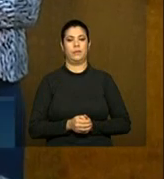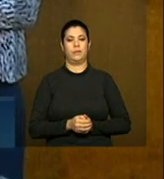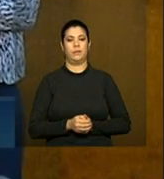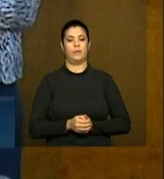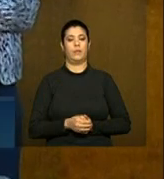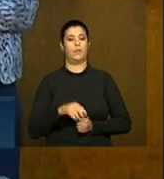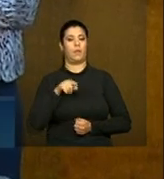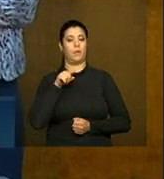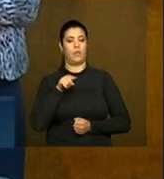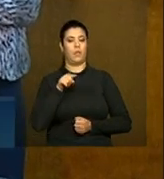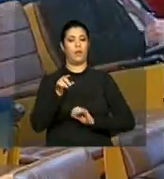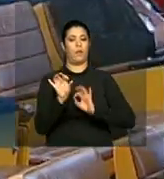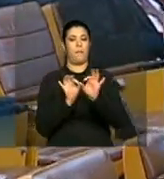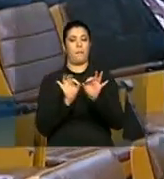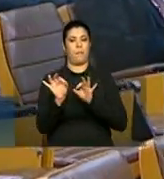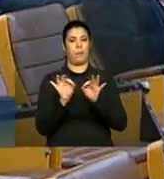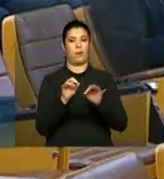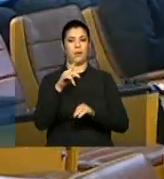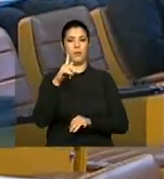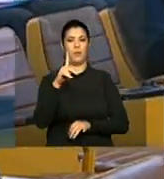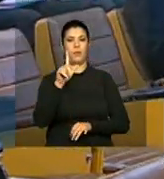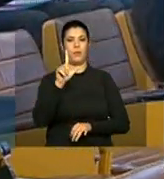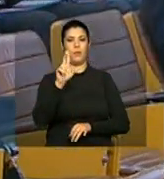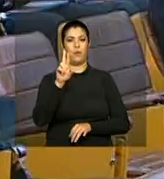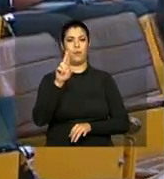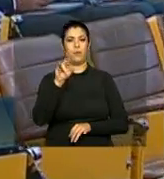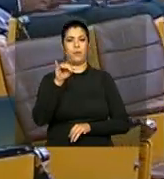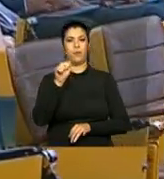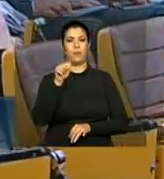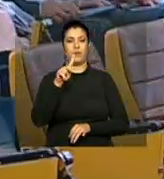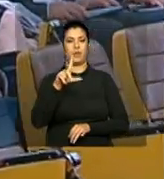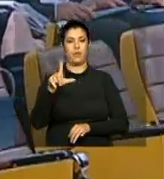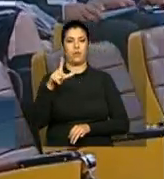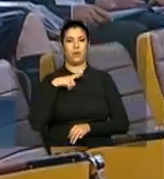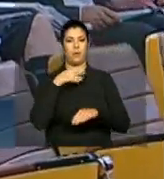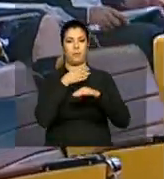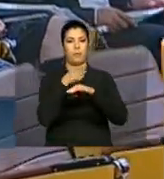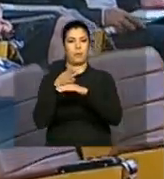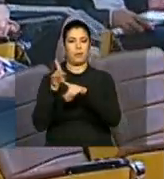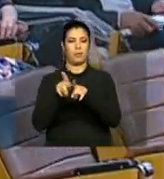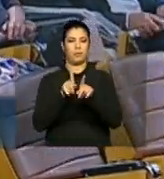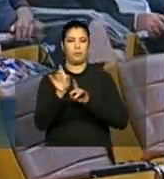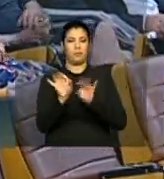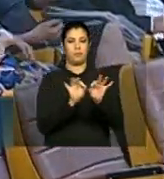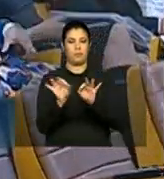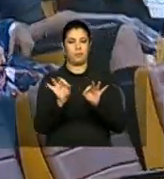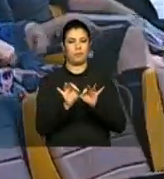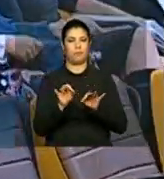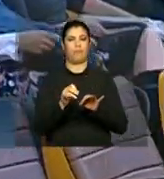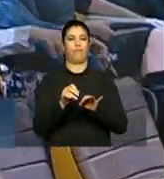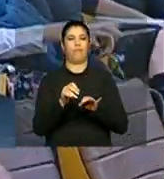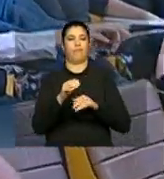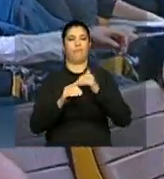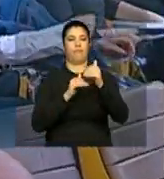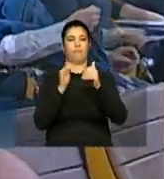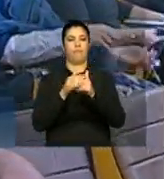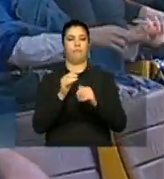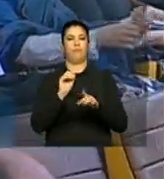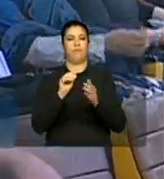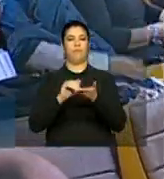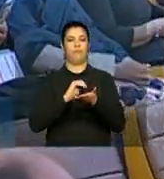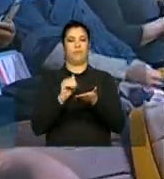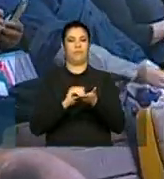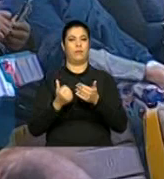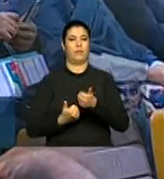Os planos plurianuais territoriais participativos são projeto do Ministério do Planejamento, Orçamento e Gestão, com o apoio da Secretaria